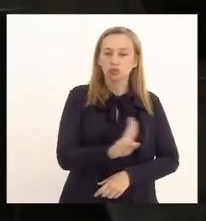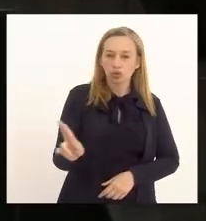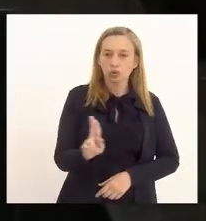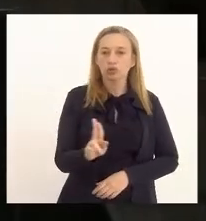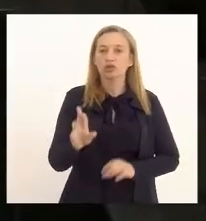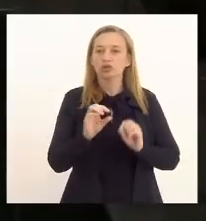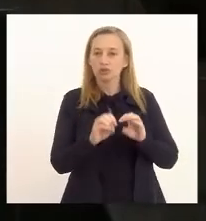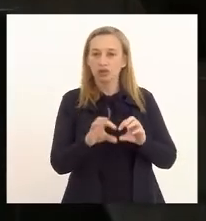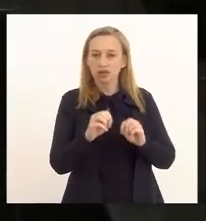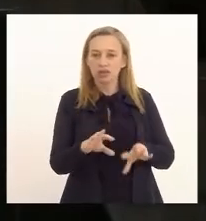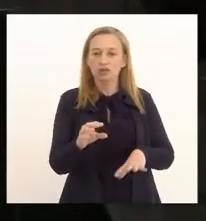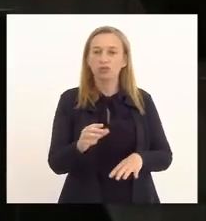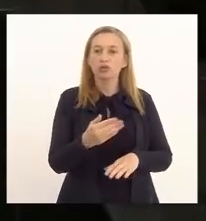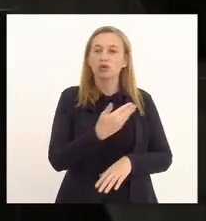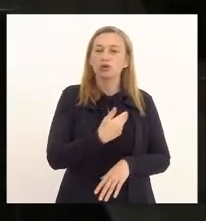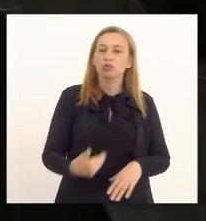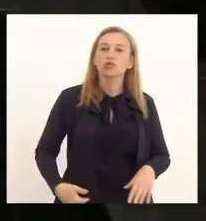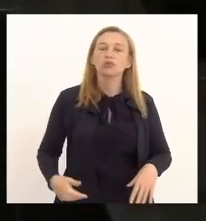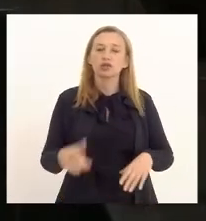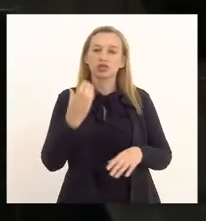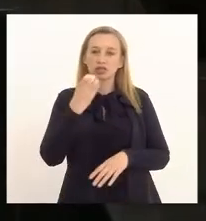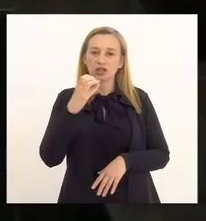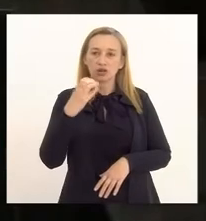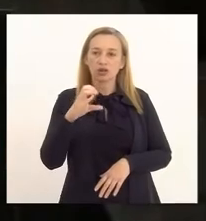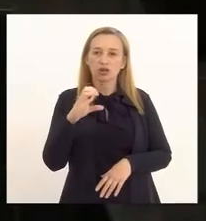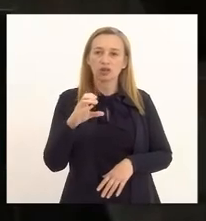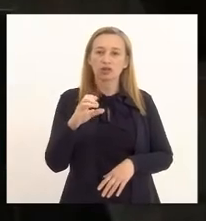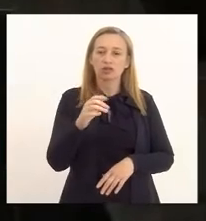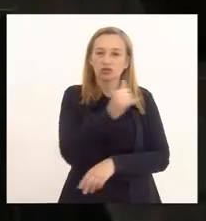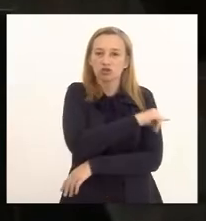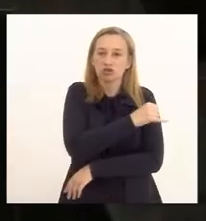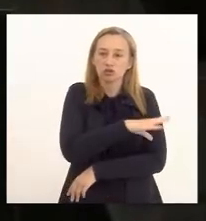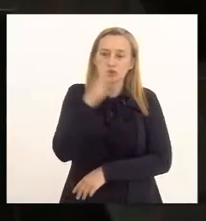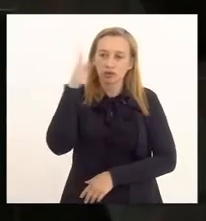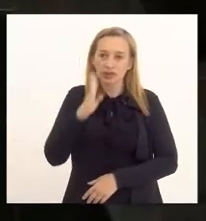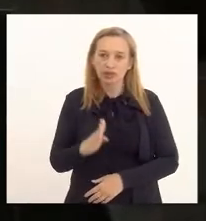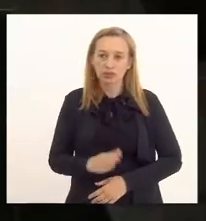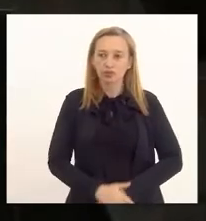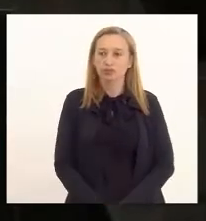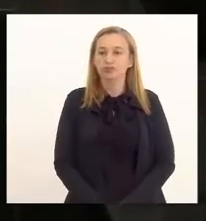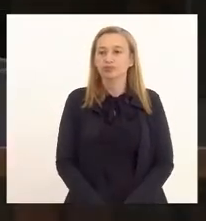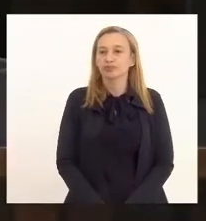educação pública em Niterói, no Rio de Janeiro e no Brasil.